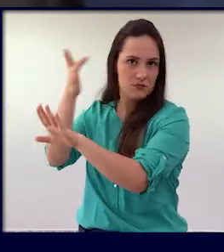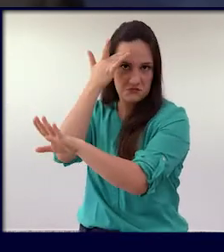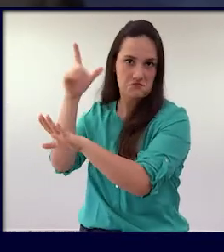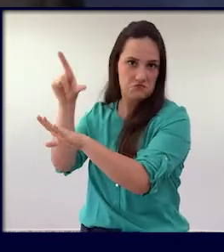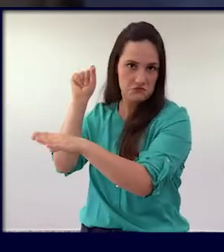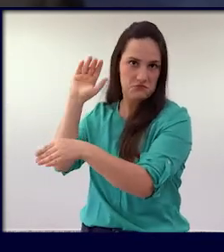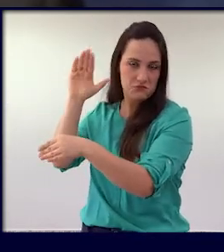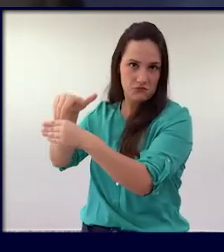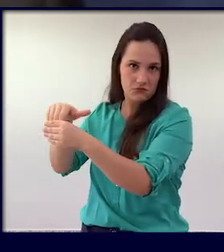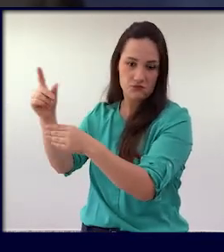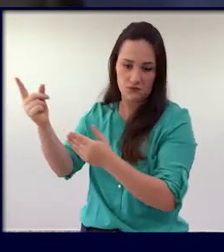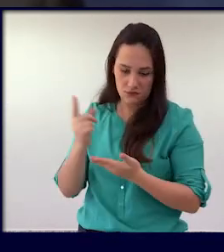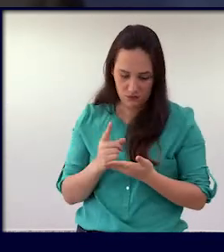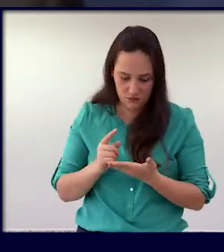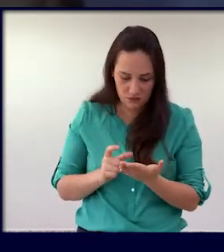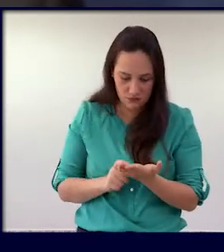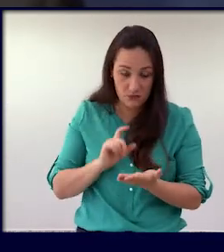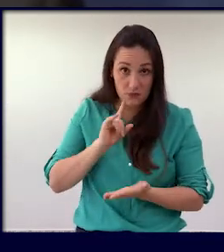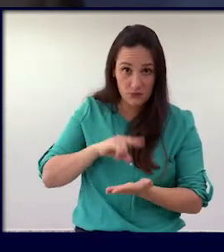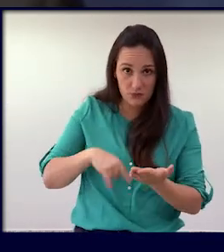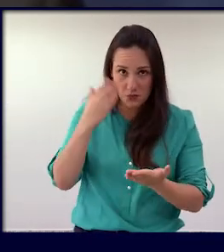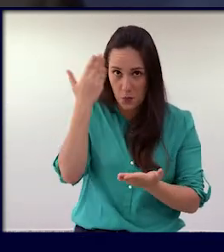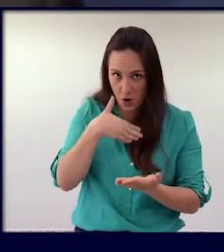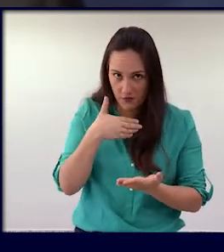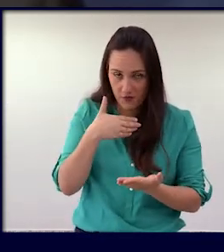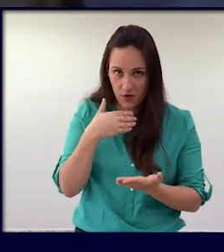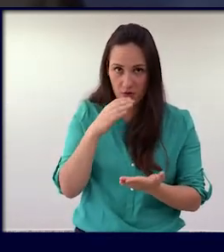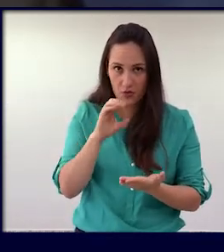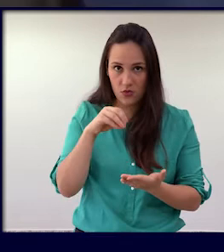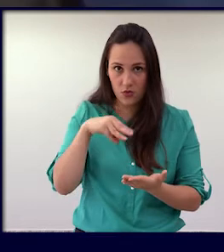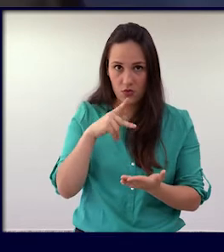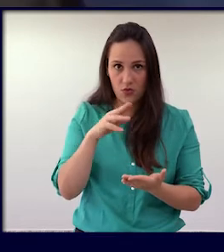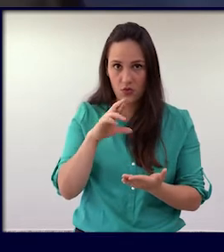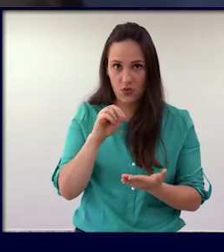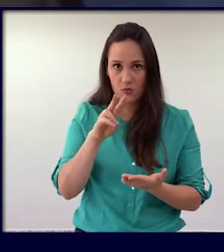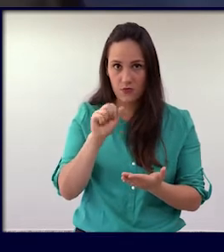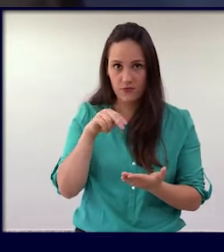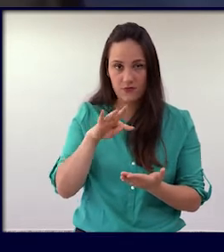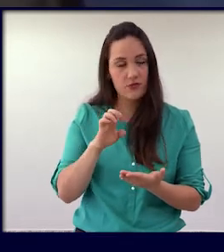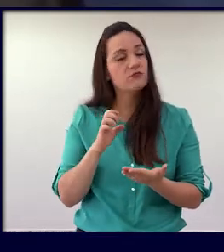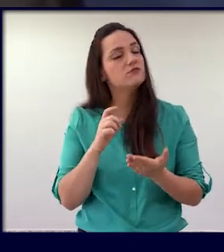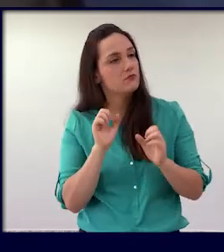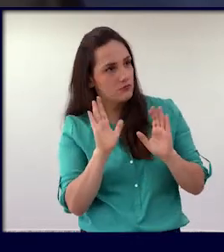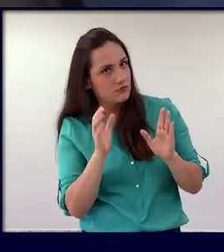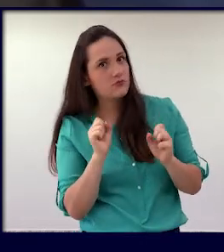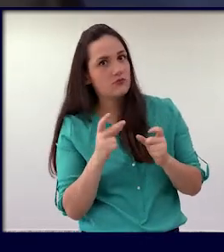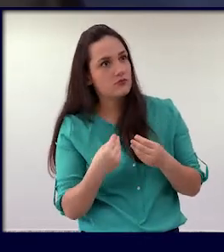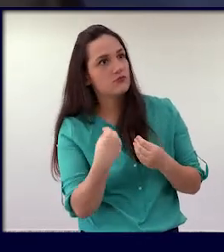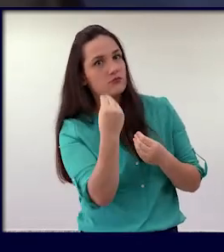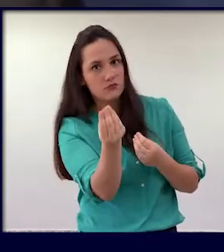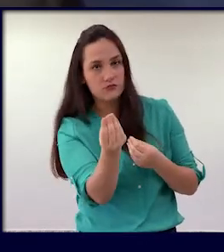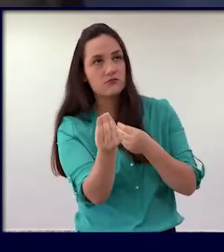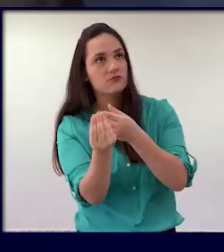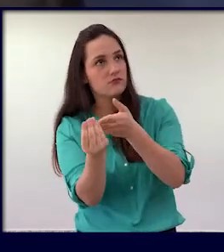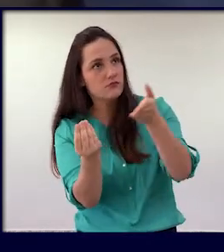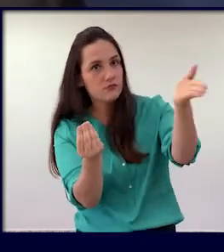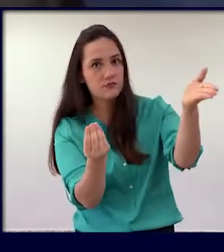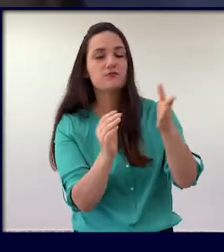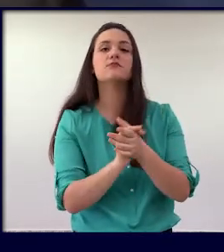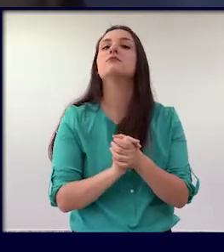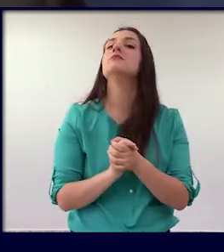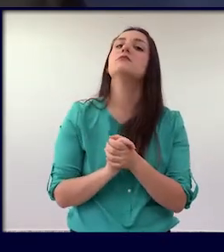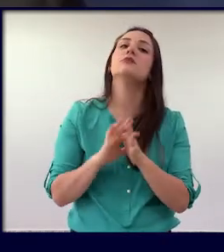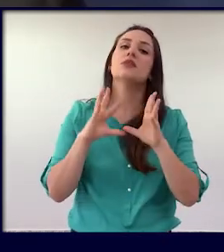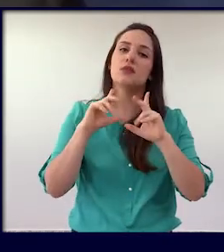o voto do eleitor, ele entrega o comprovante e assim sucessivamente até o final da votação, em que ele